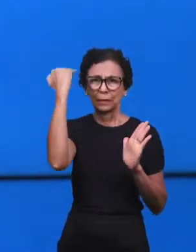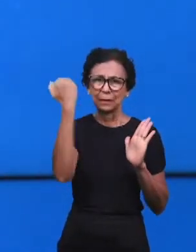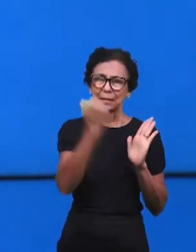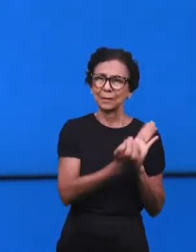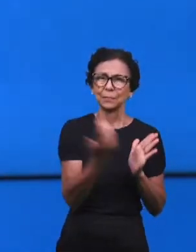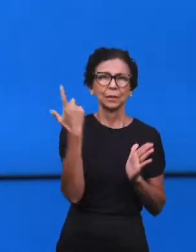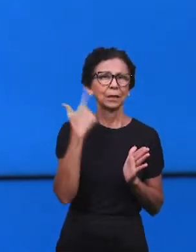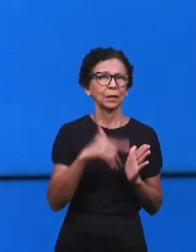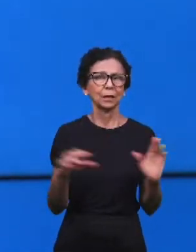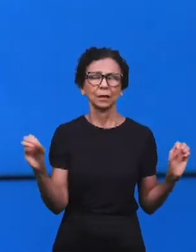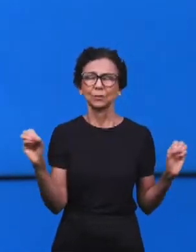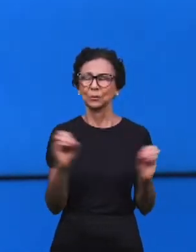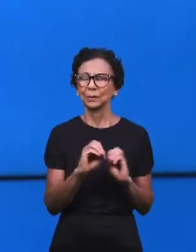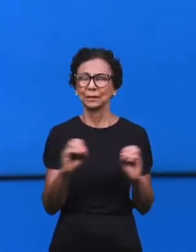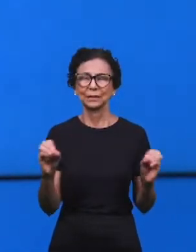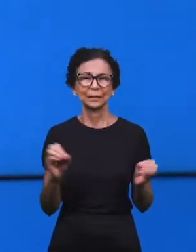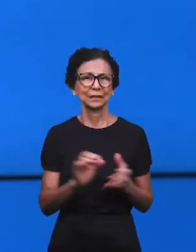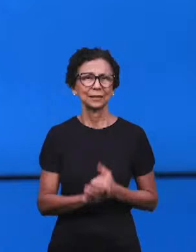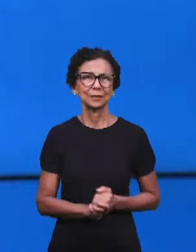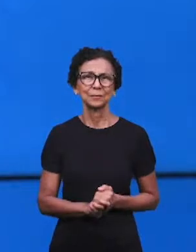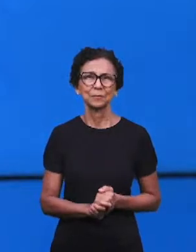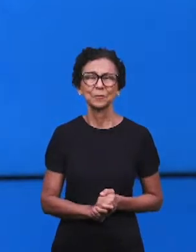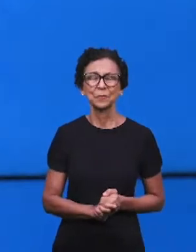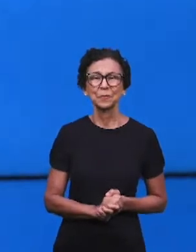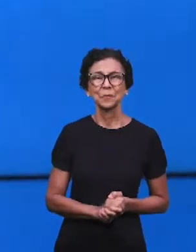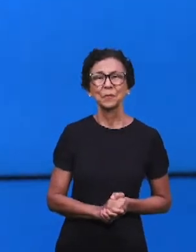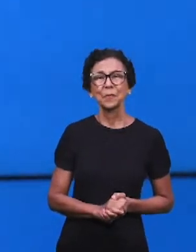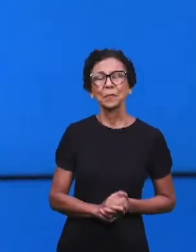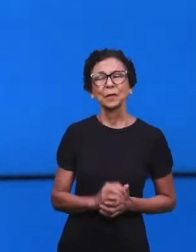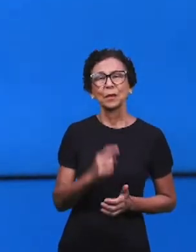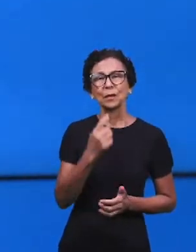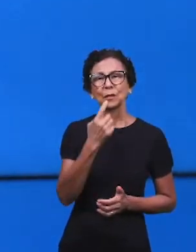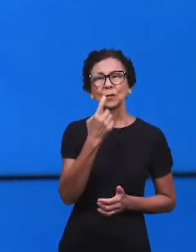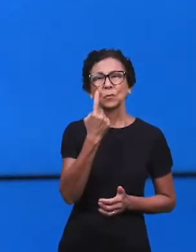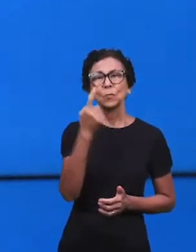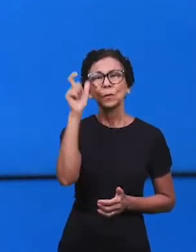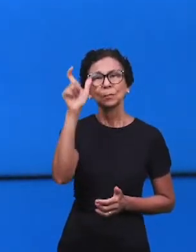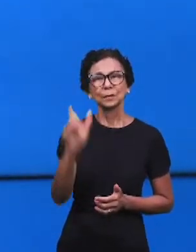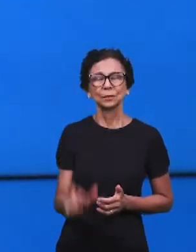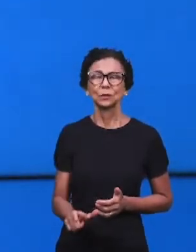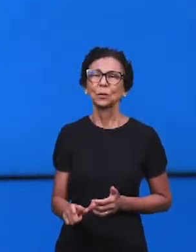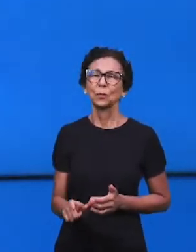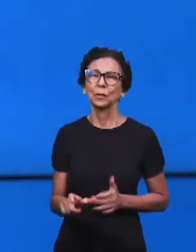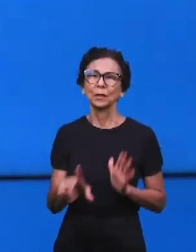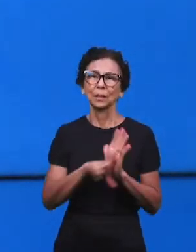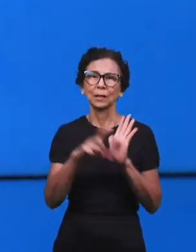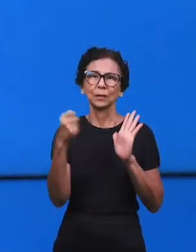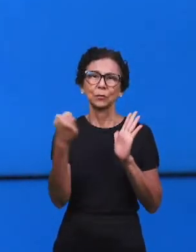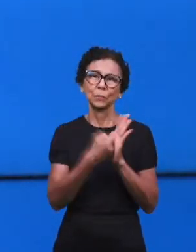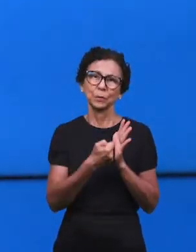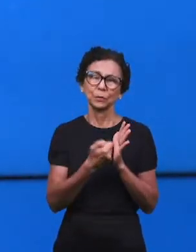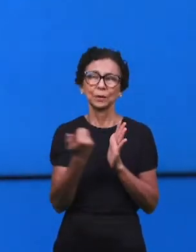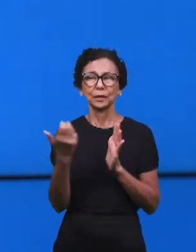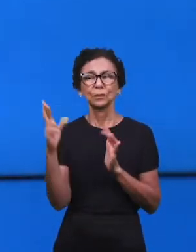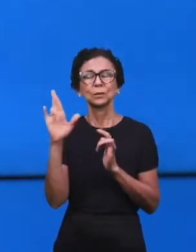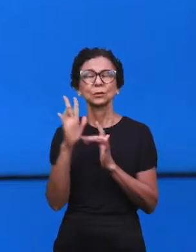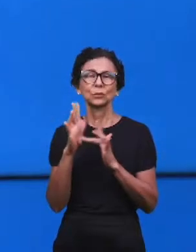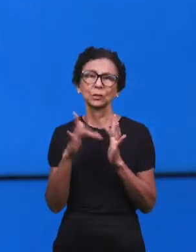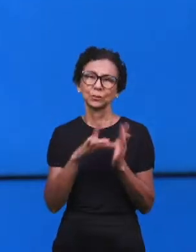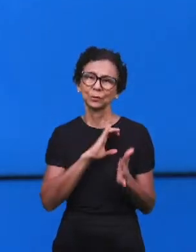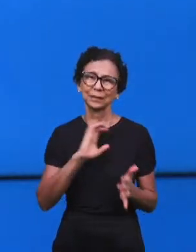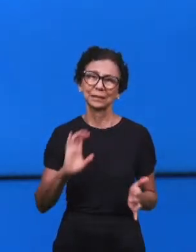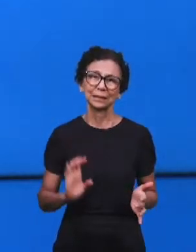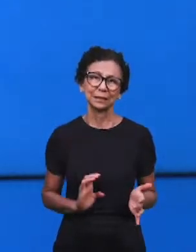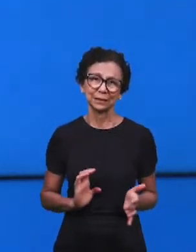capaz de cumprir toda a lei, e essa pessoa foi o Senhor Jesus Cristo. Por isso nós hoje estamos isentos de cumprir a lei, porque